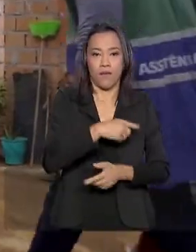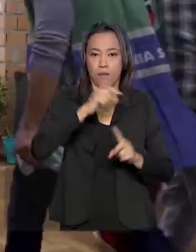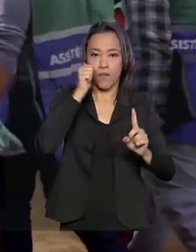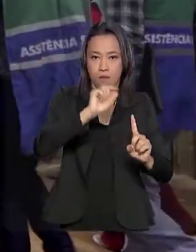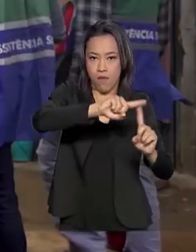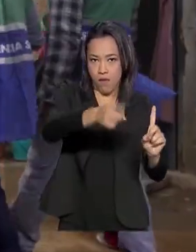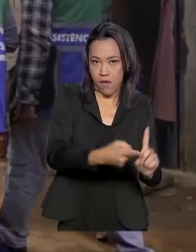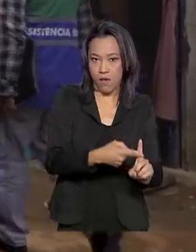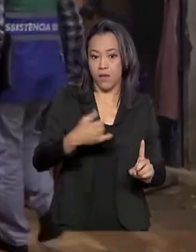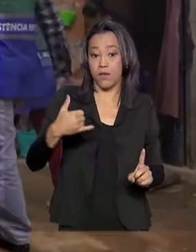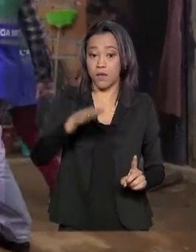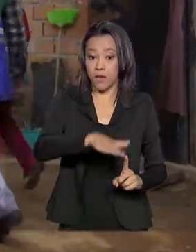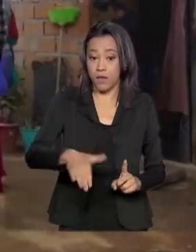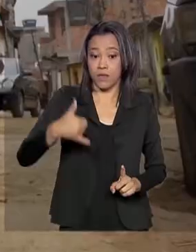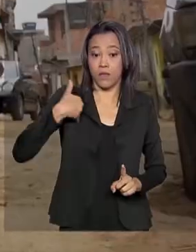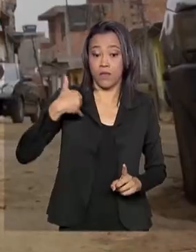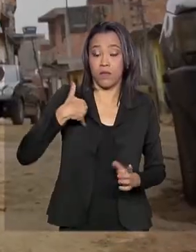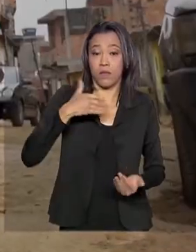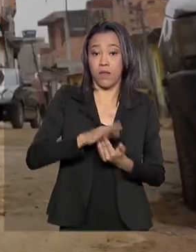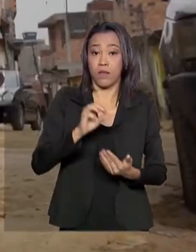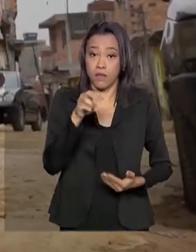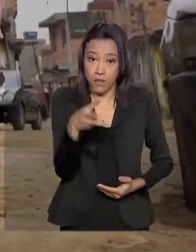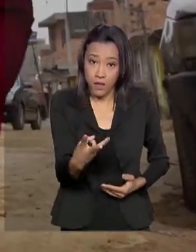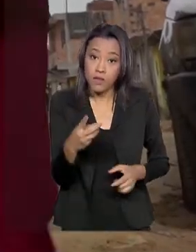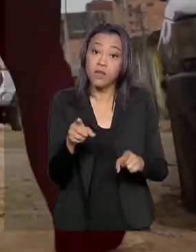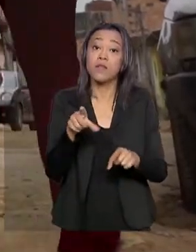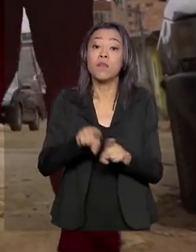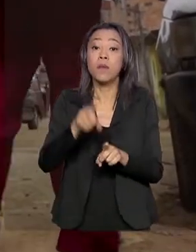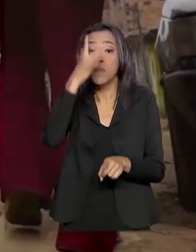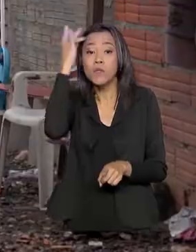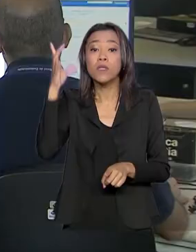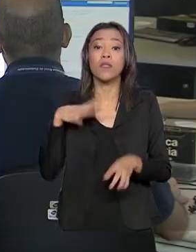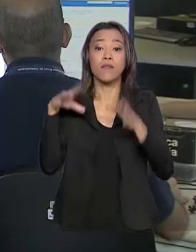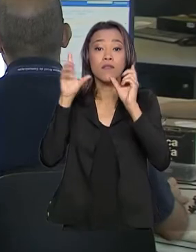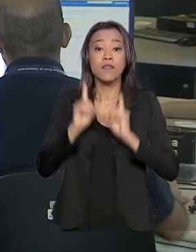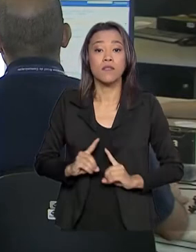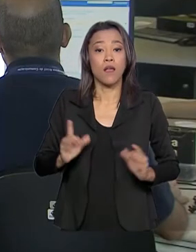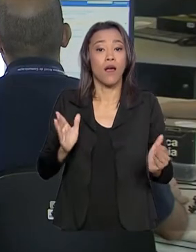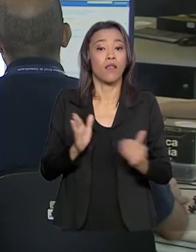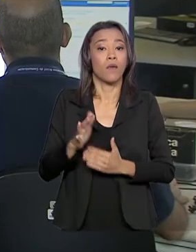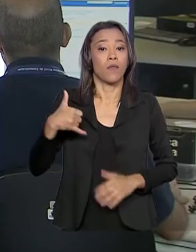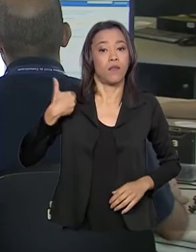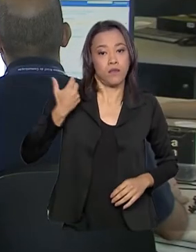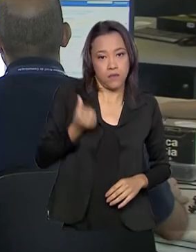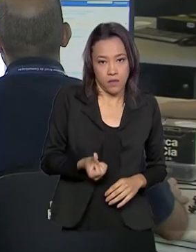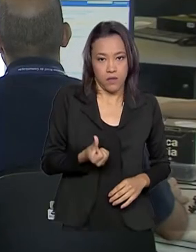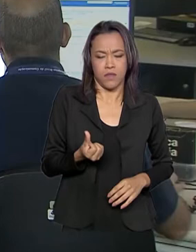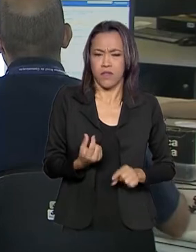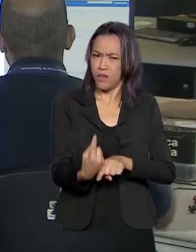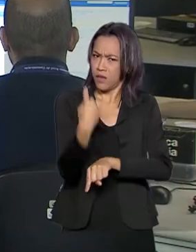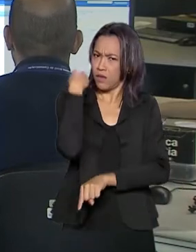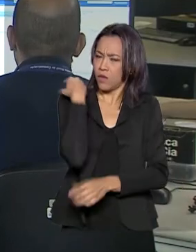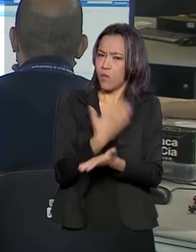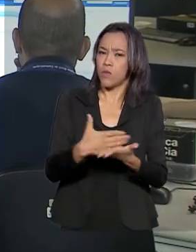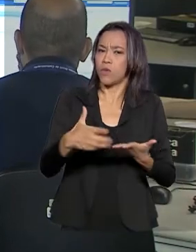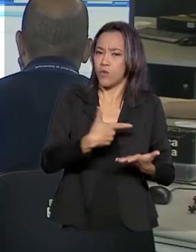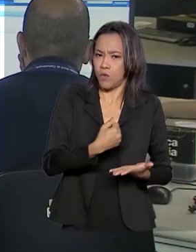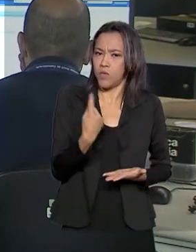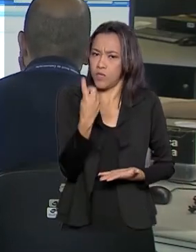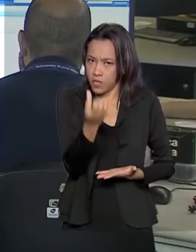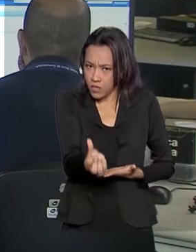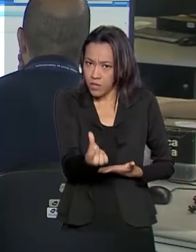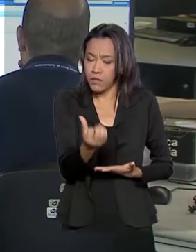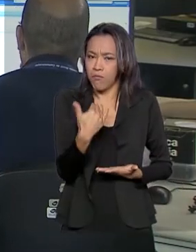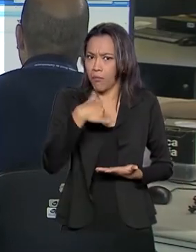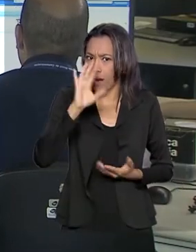anos, além de pessoas com deficiência com até 6 anos de idade. Hoje, o programa, que começou em 2016, está em mais